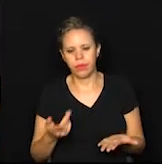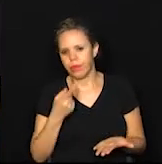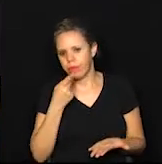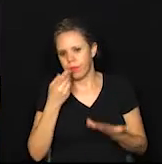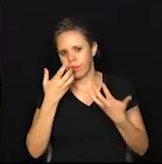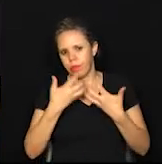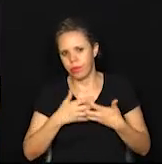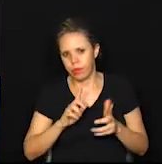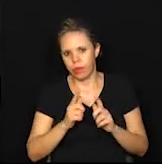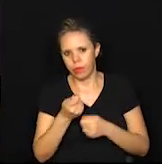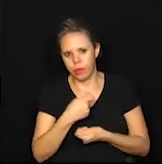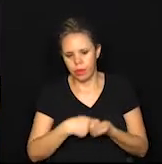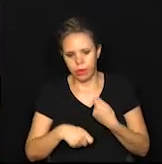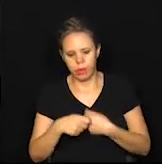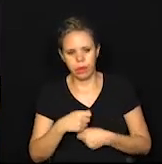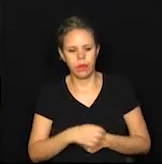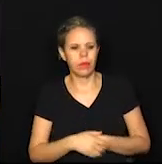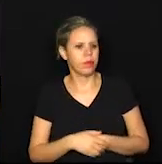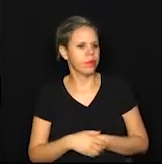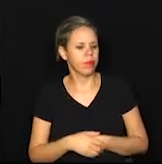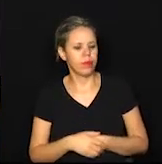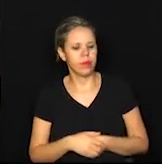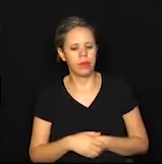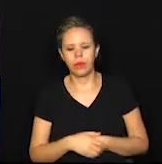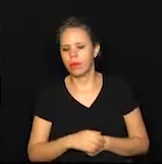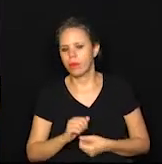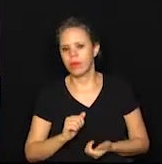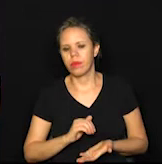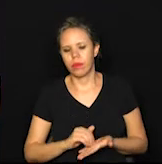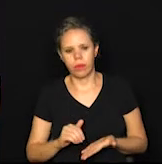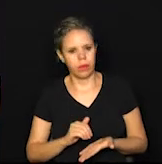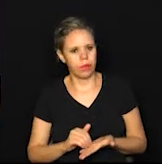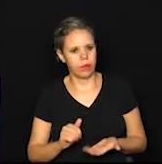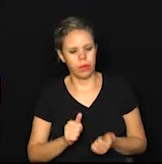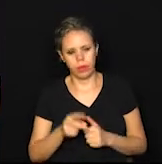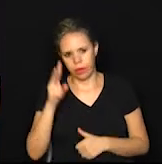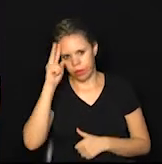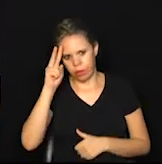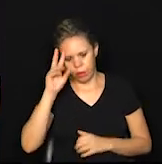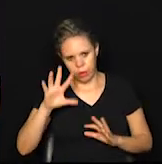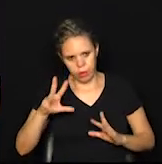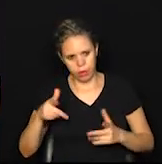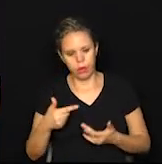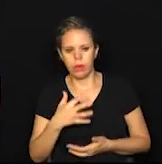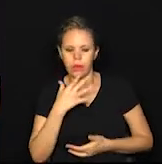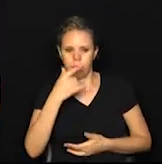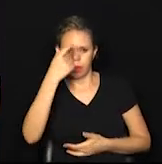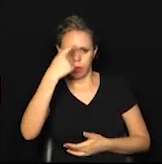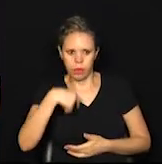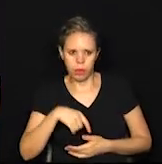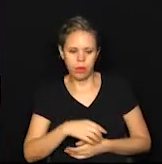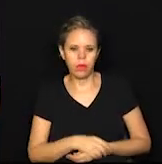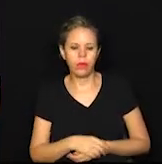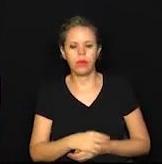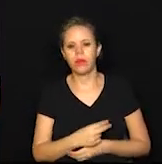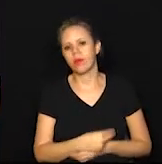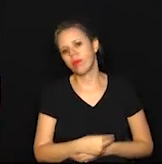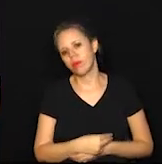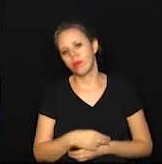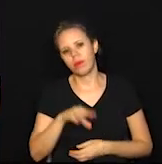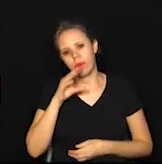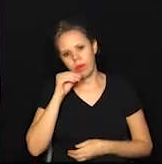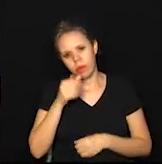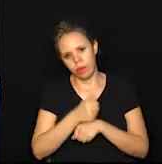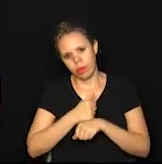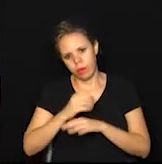da gestão daqui da Secretaria de Esporte, só lembrando aqui a todos, para quem não me conhece, eu sou funcionário de